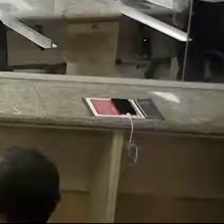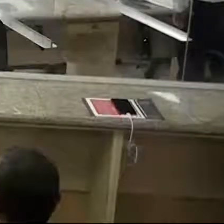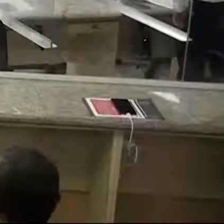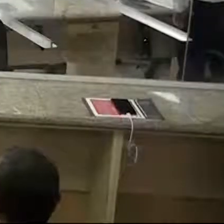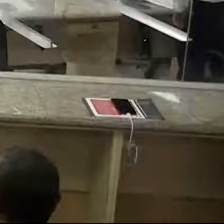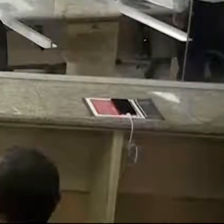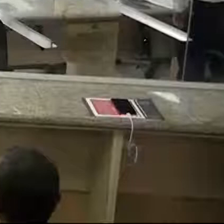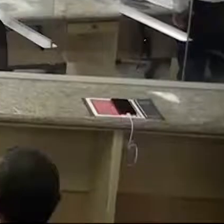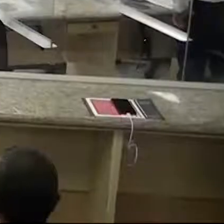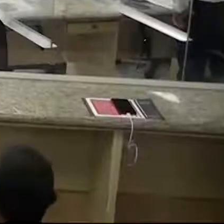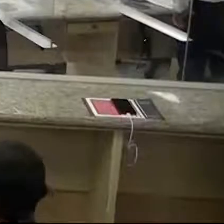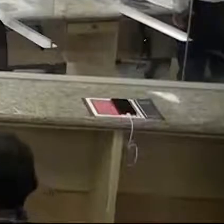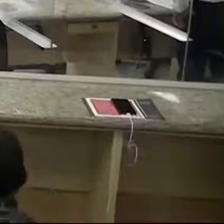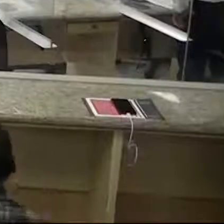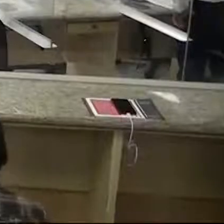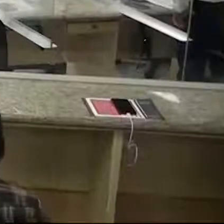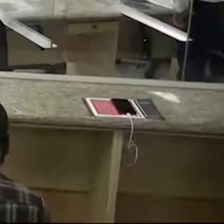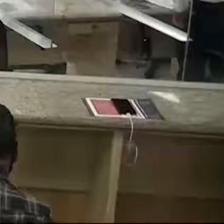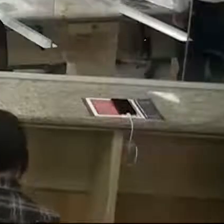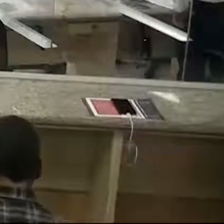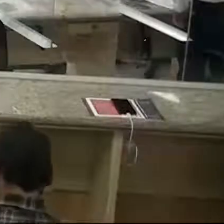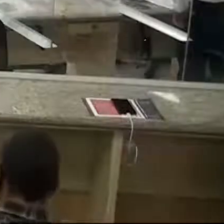Você está aqui, eu saio daqui.